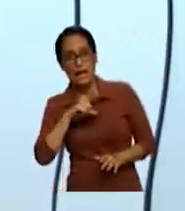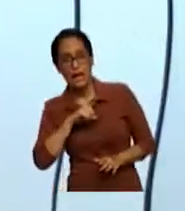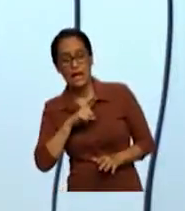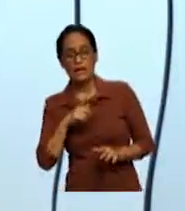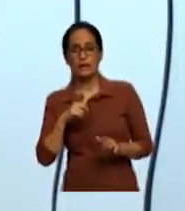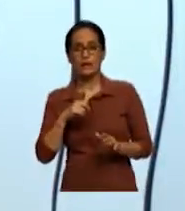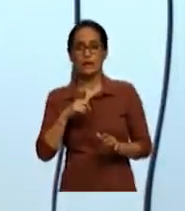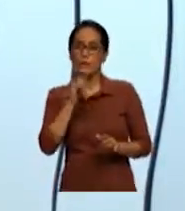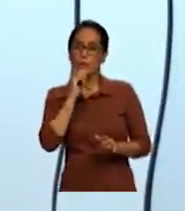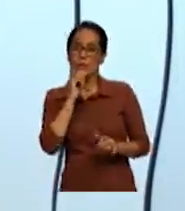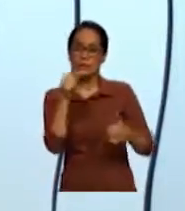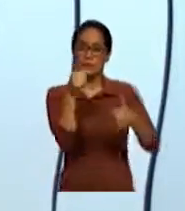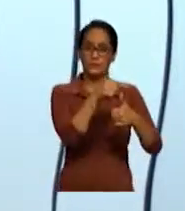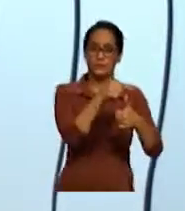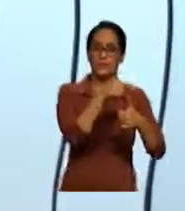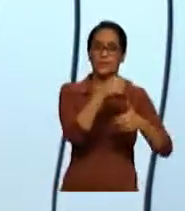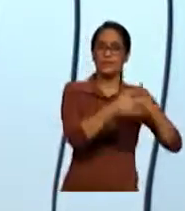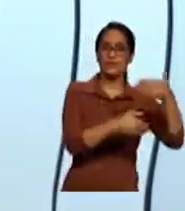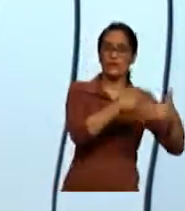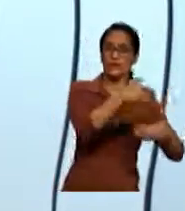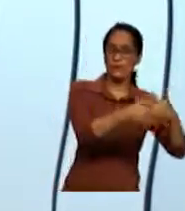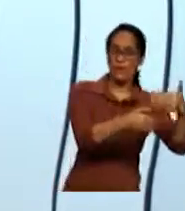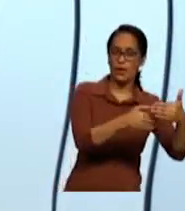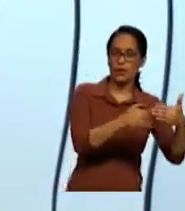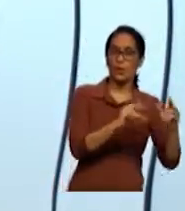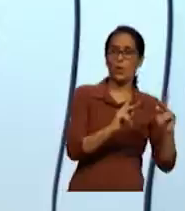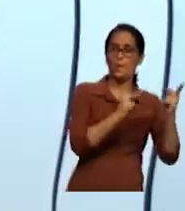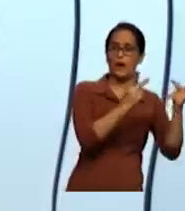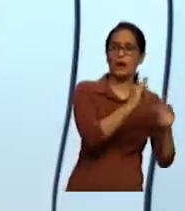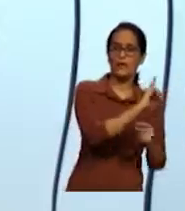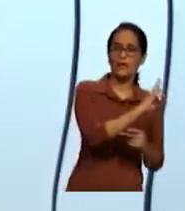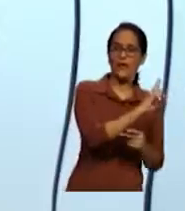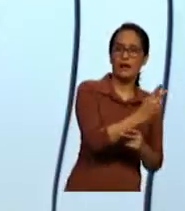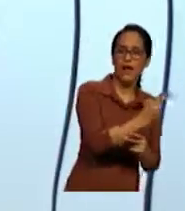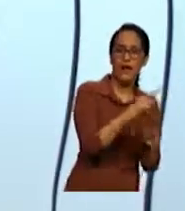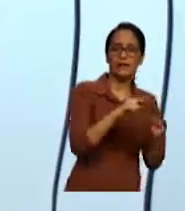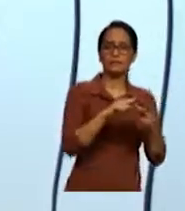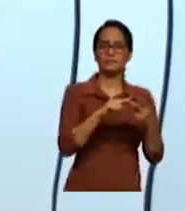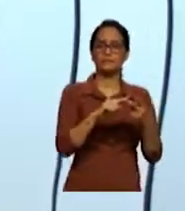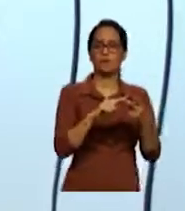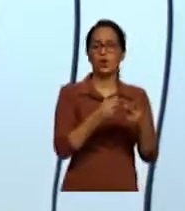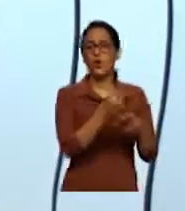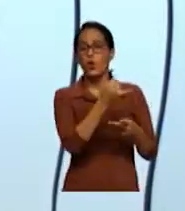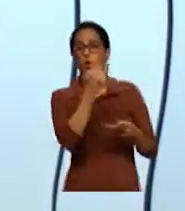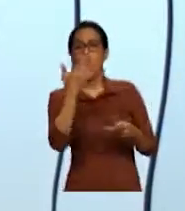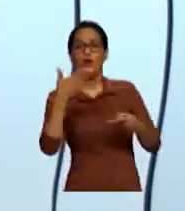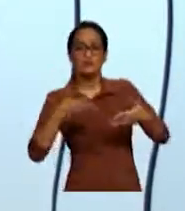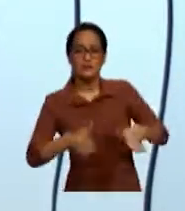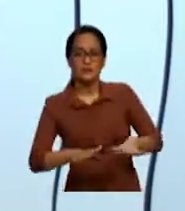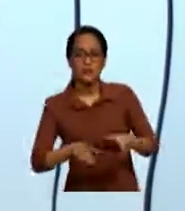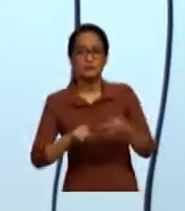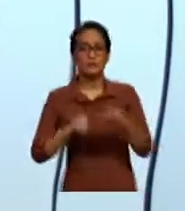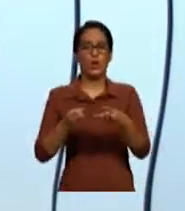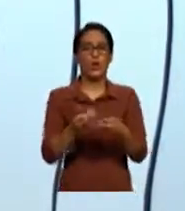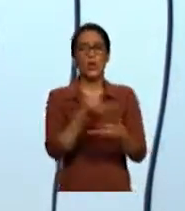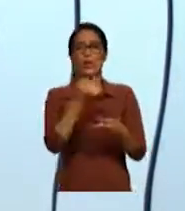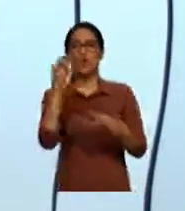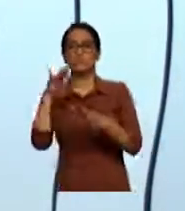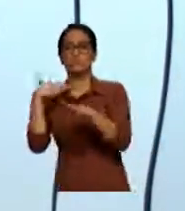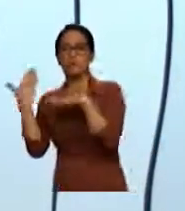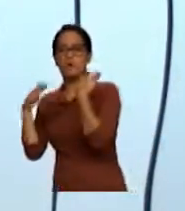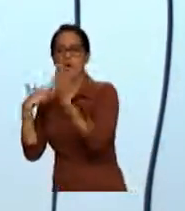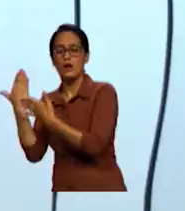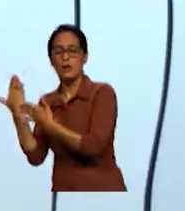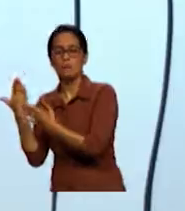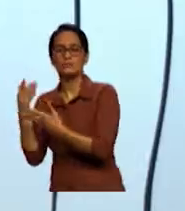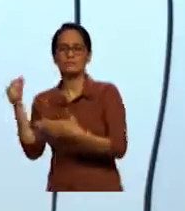de desenvolvimento humano, taxa de natalidade, taxa de mortalidade, e entre outros